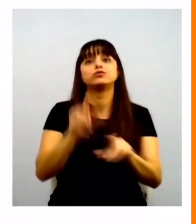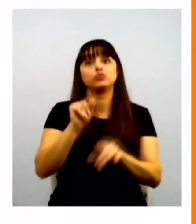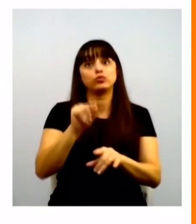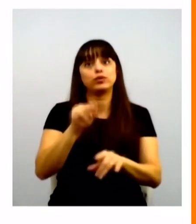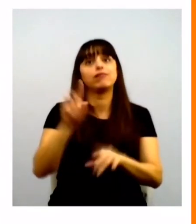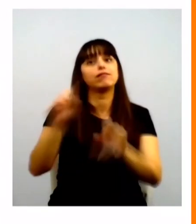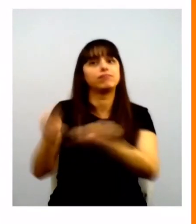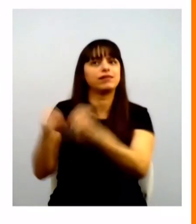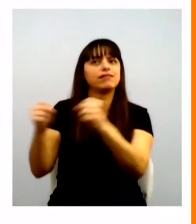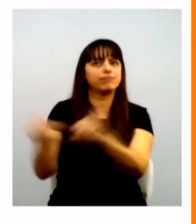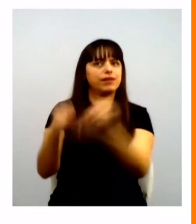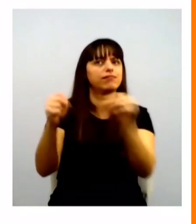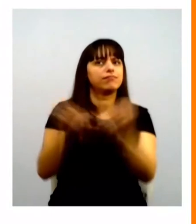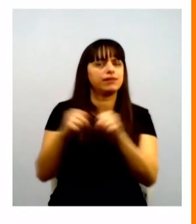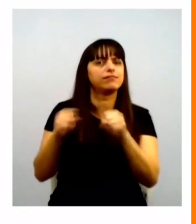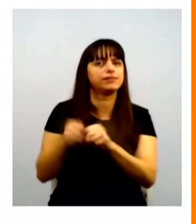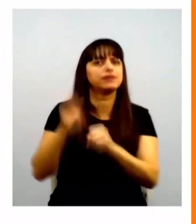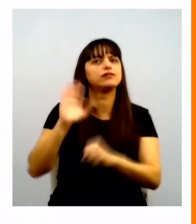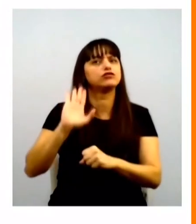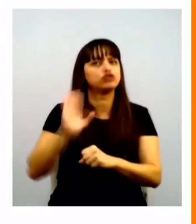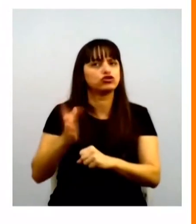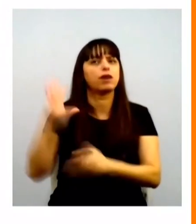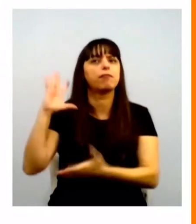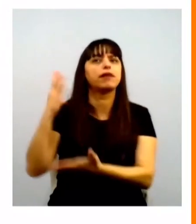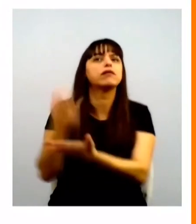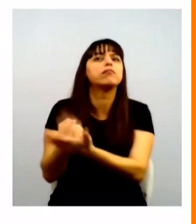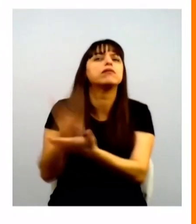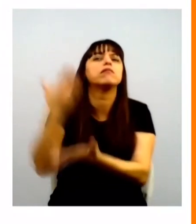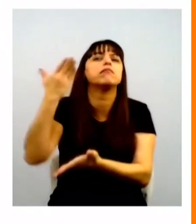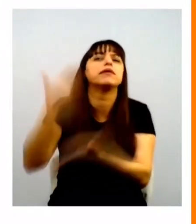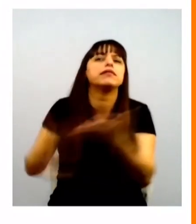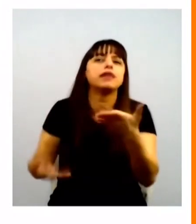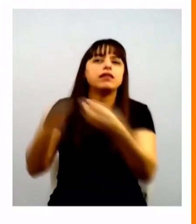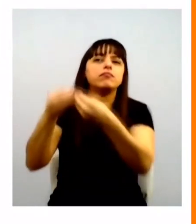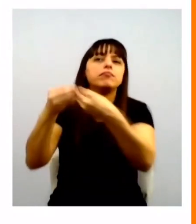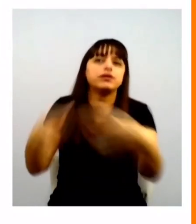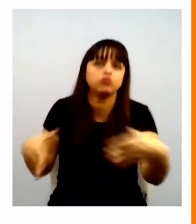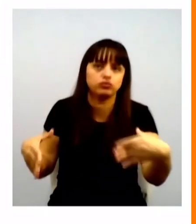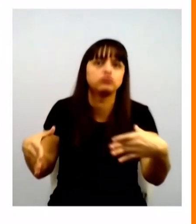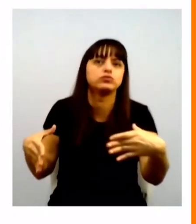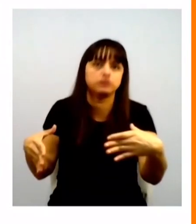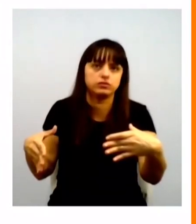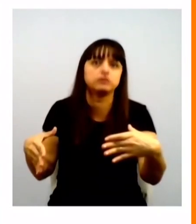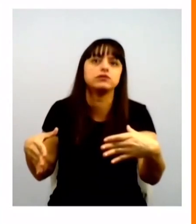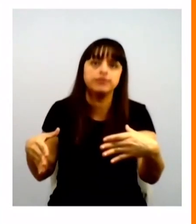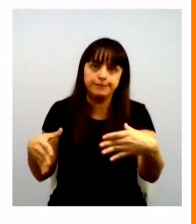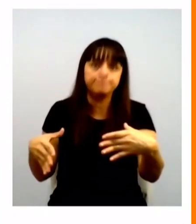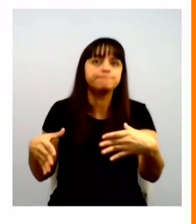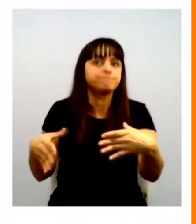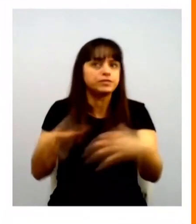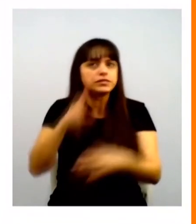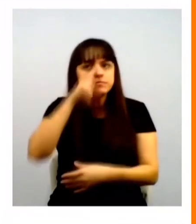o patrimônio, colocar em perigo o patrimônio. A colocar em perigo o patrimônio.